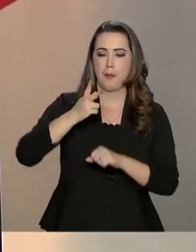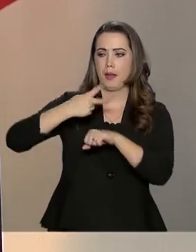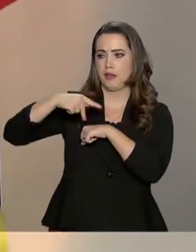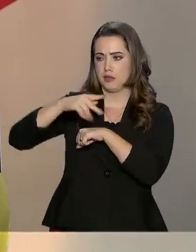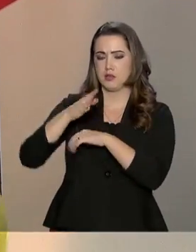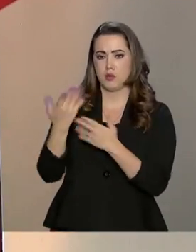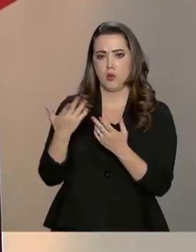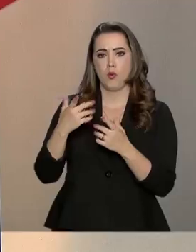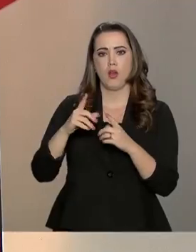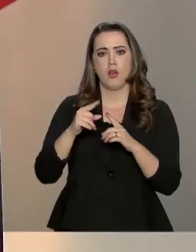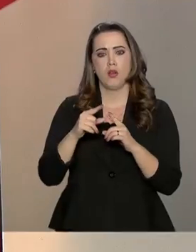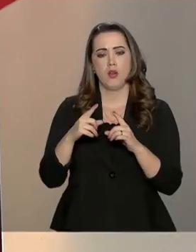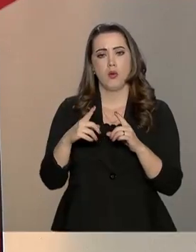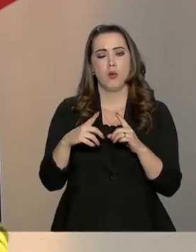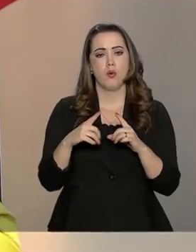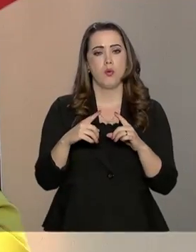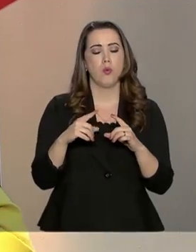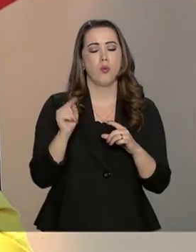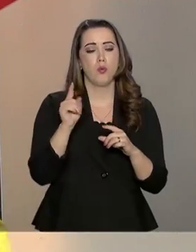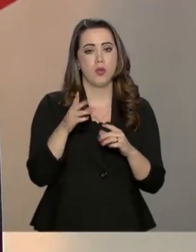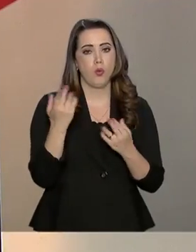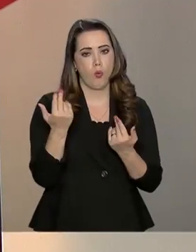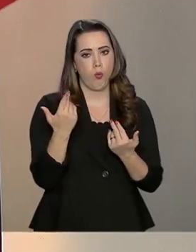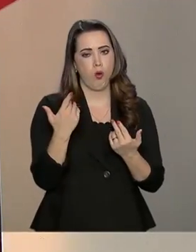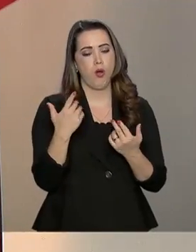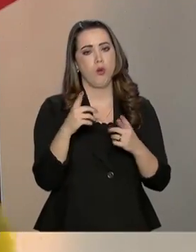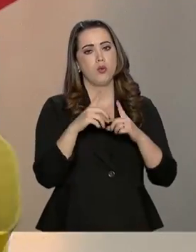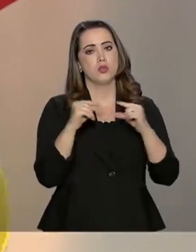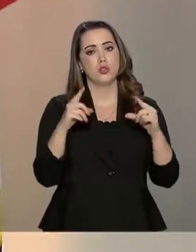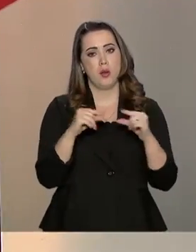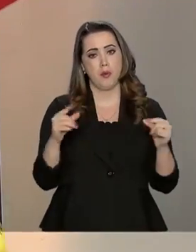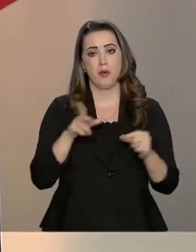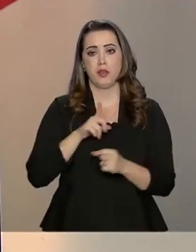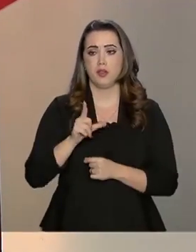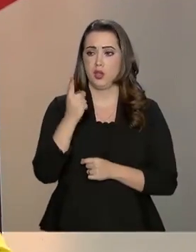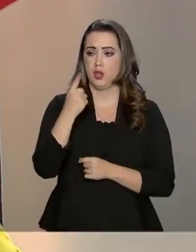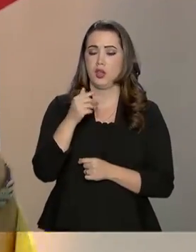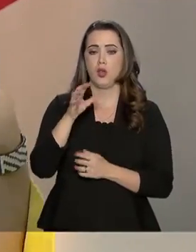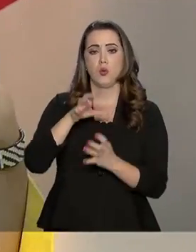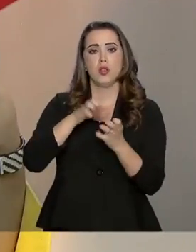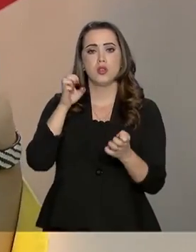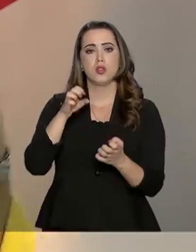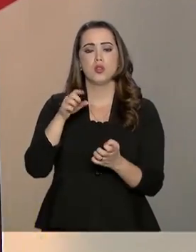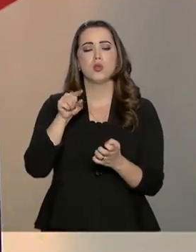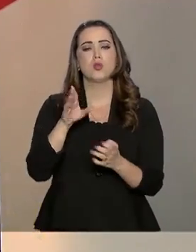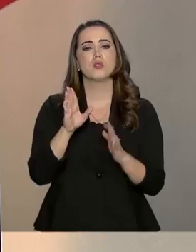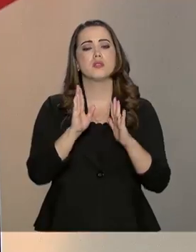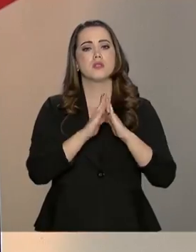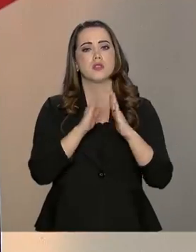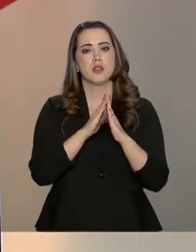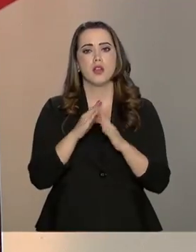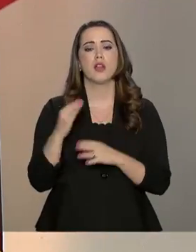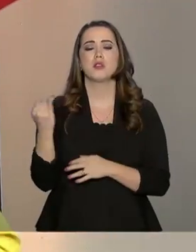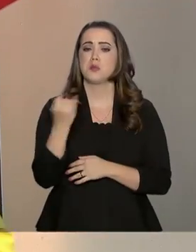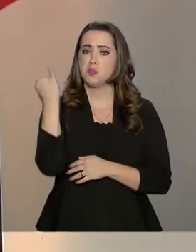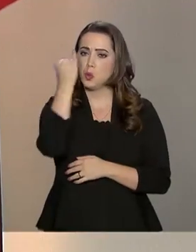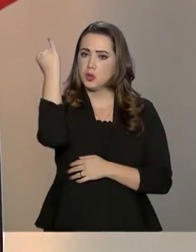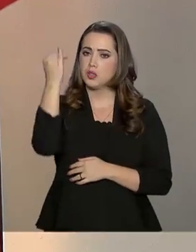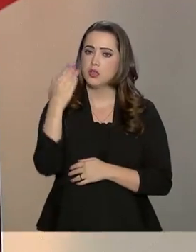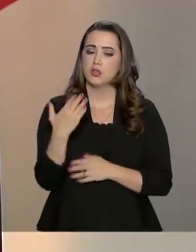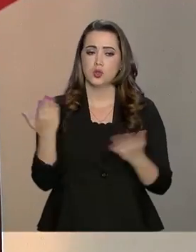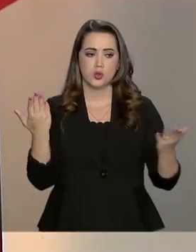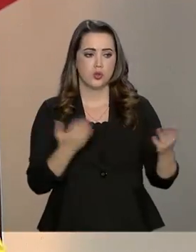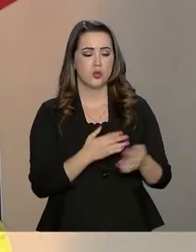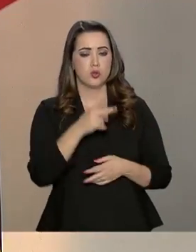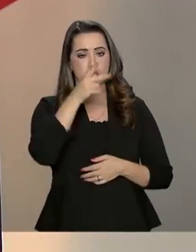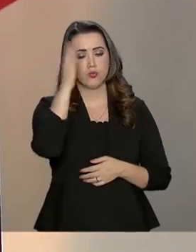Japão que ter um idoso em casa é um orgulho a família que tem um idoso é uma família honrada no Brasil